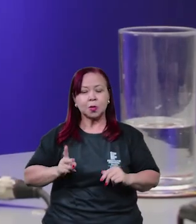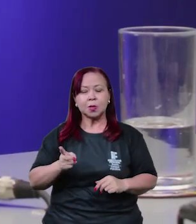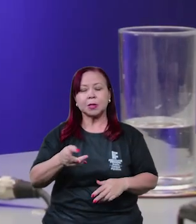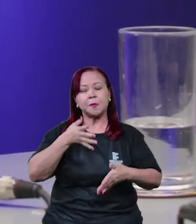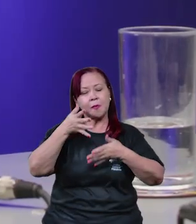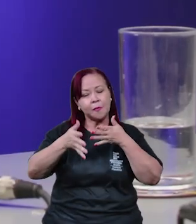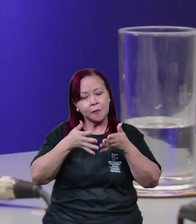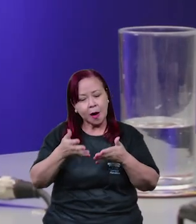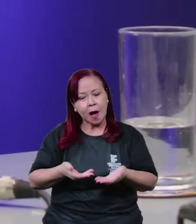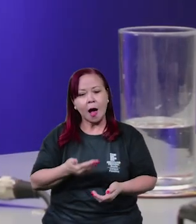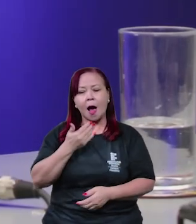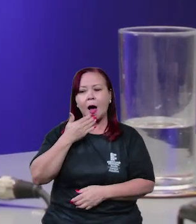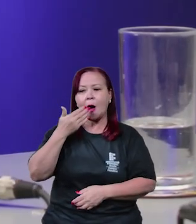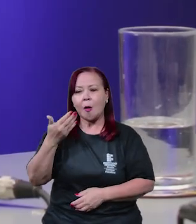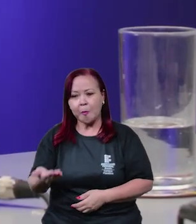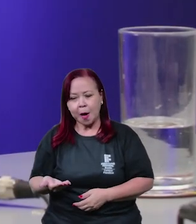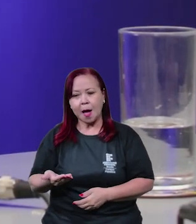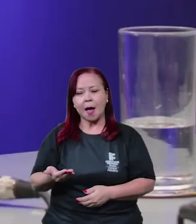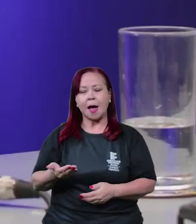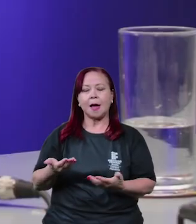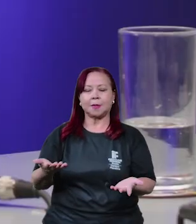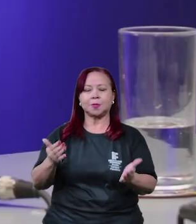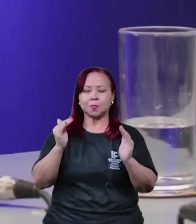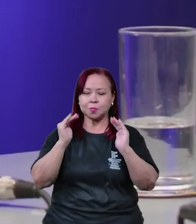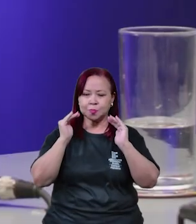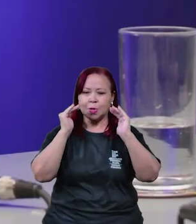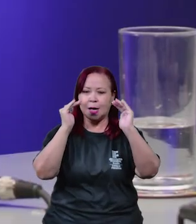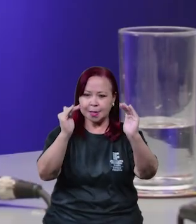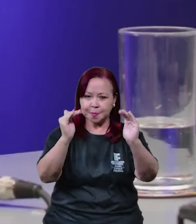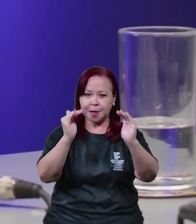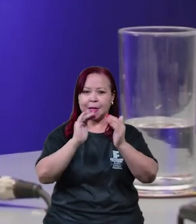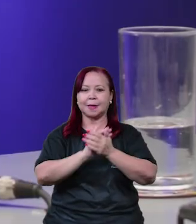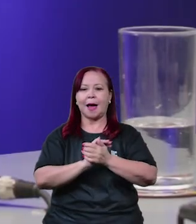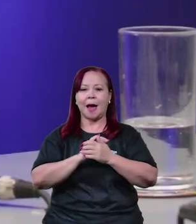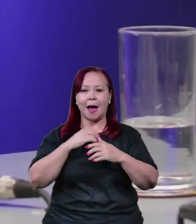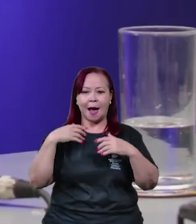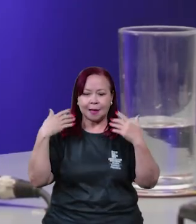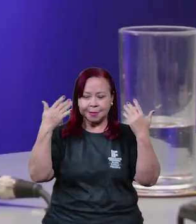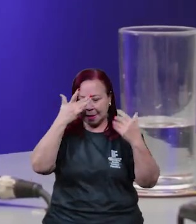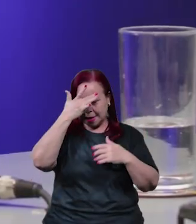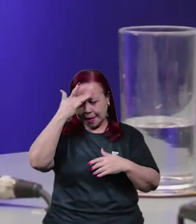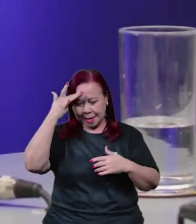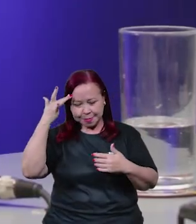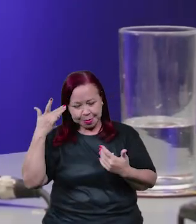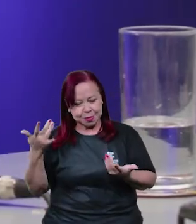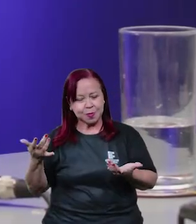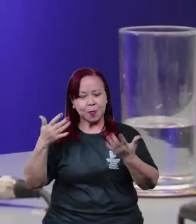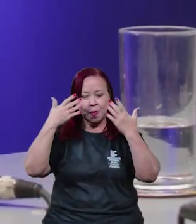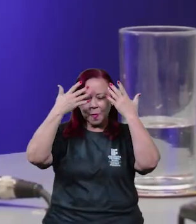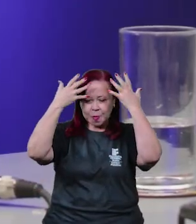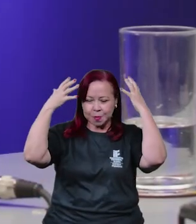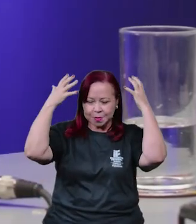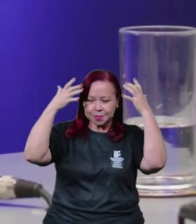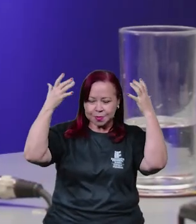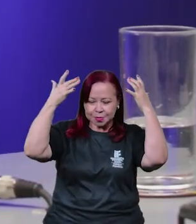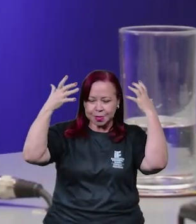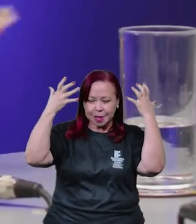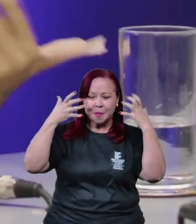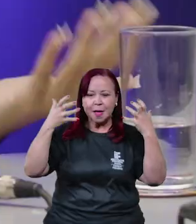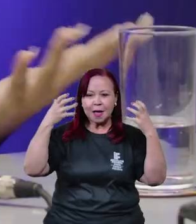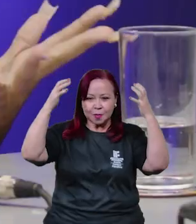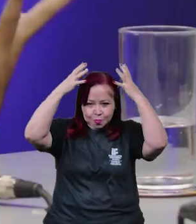estar respeitando as minas, as monas e as crespas. Meu cabelo, ele é lindo, mas não é pra você ficar relando a mão. Eu não tô